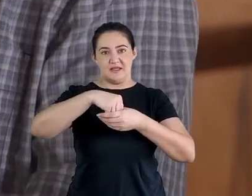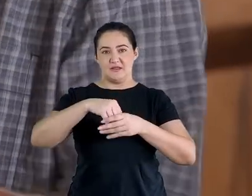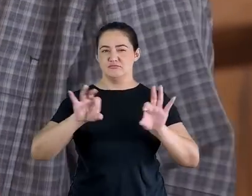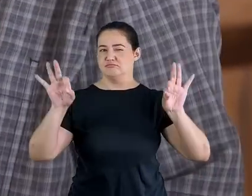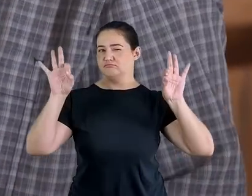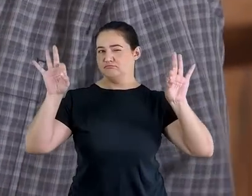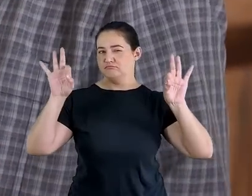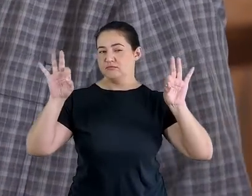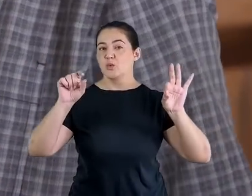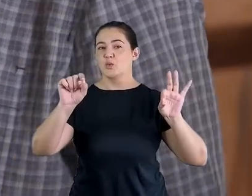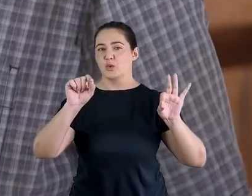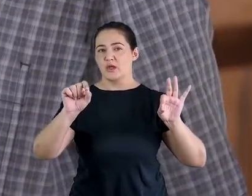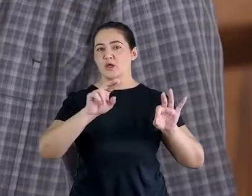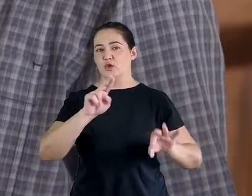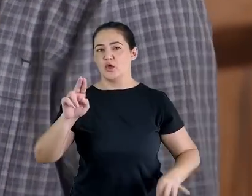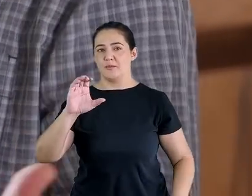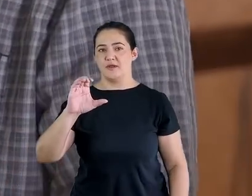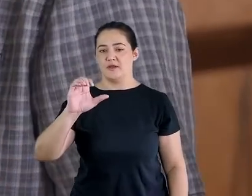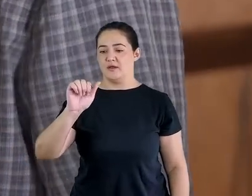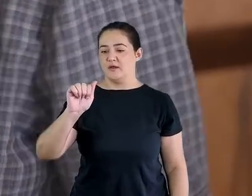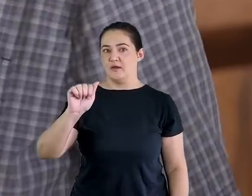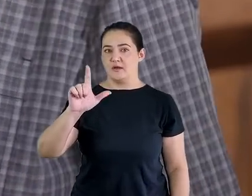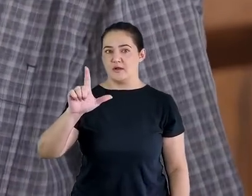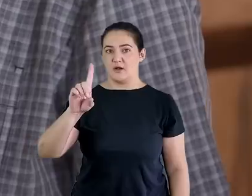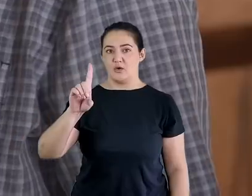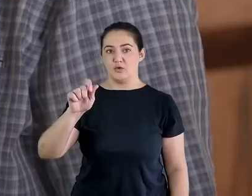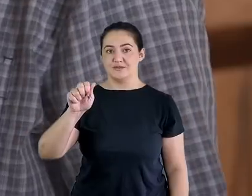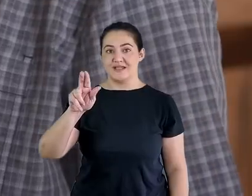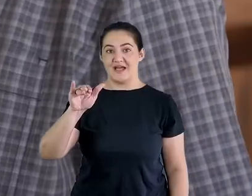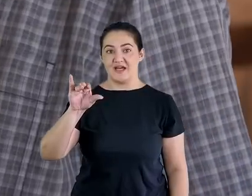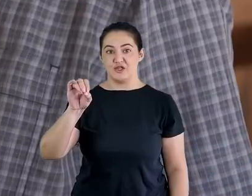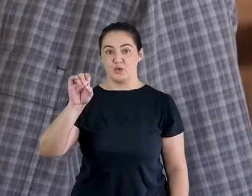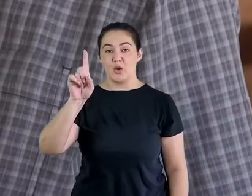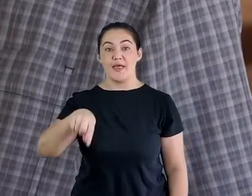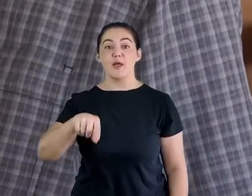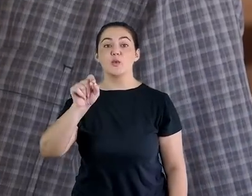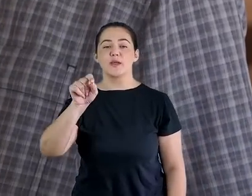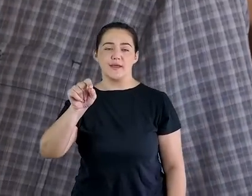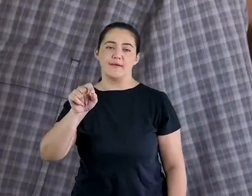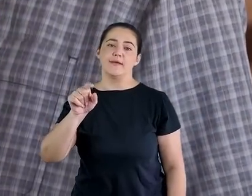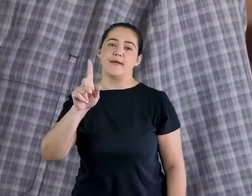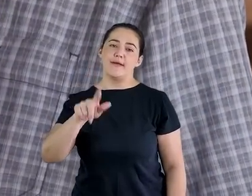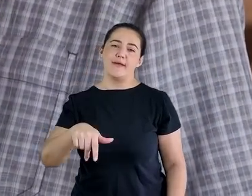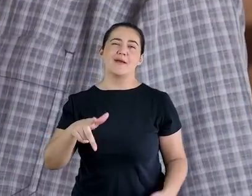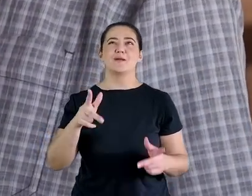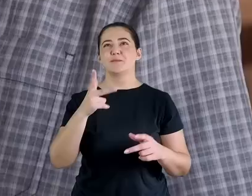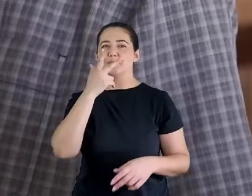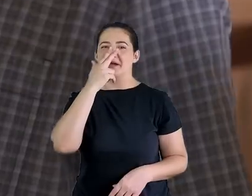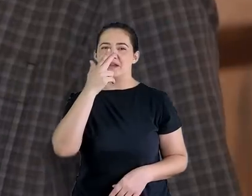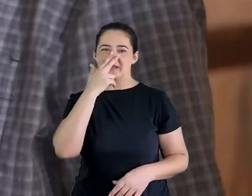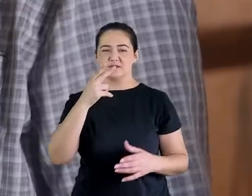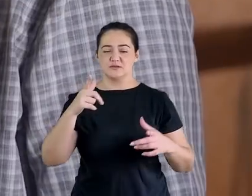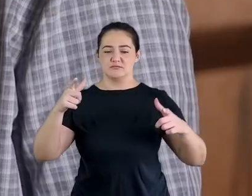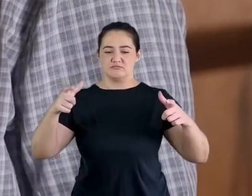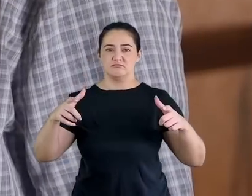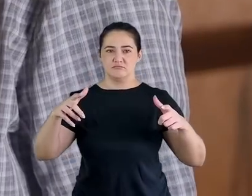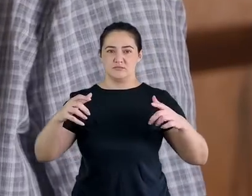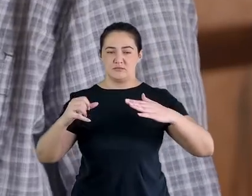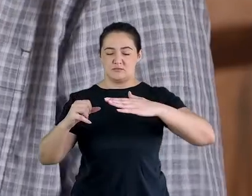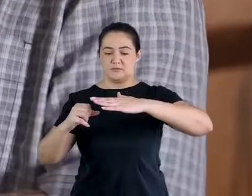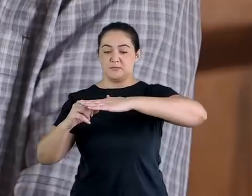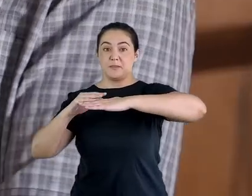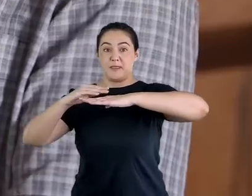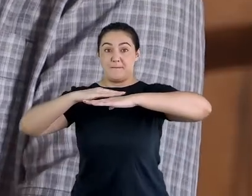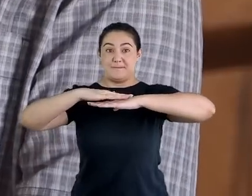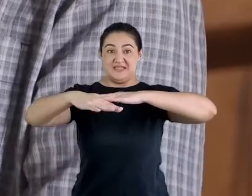muito sofisticado que é chamado de caudário, com um sistema que é conhecido também como hipocausto.